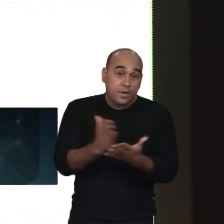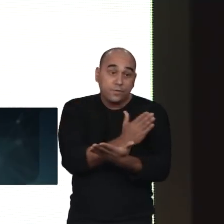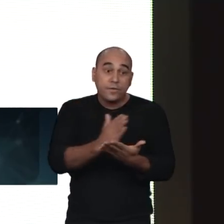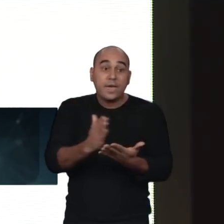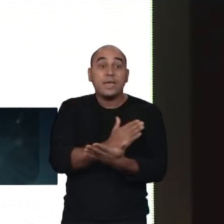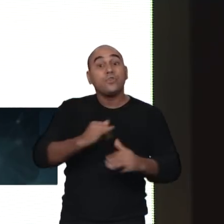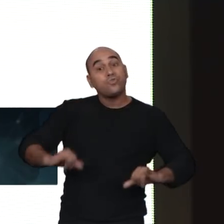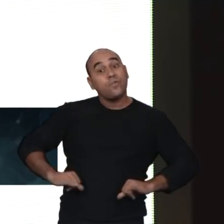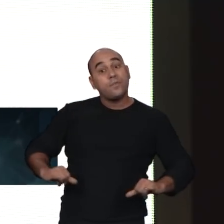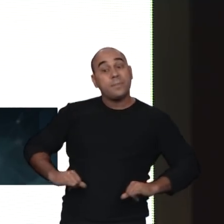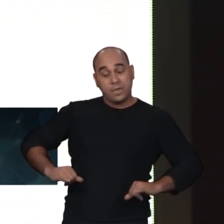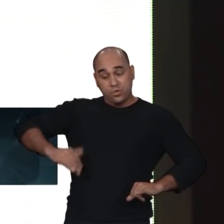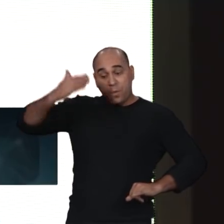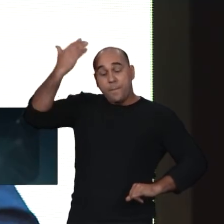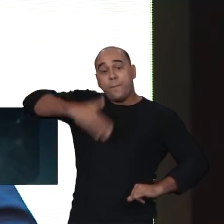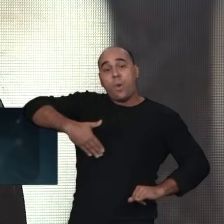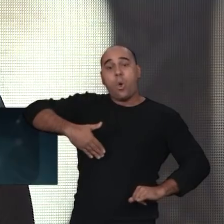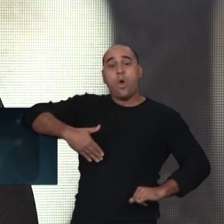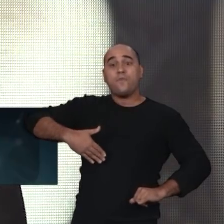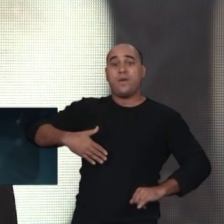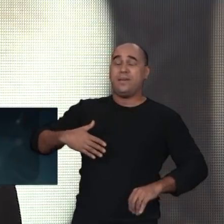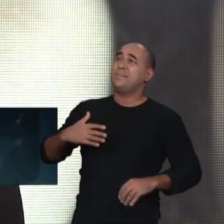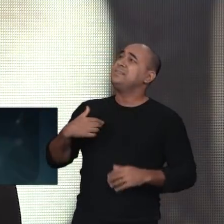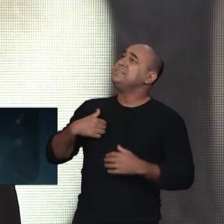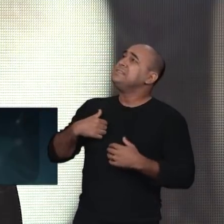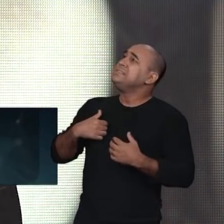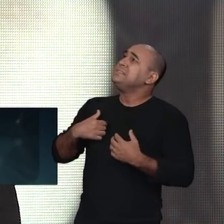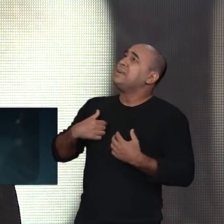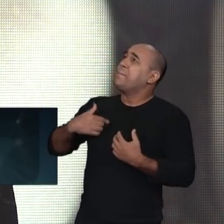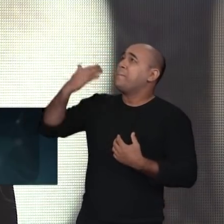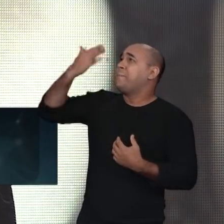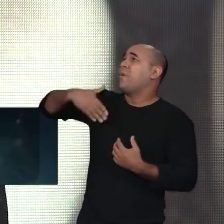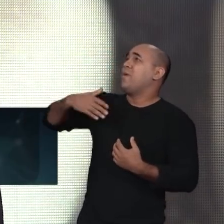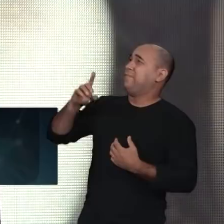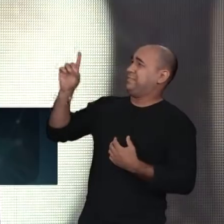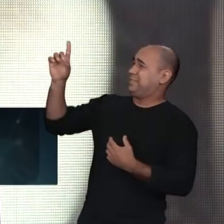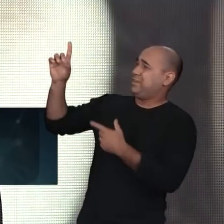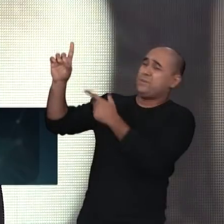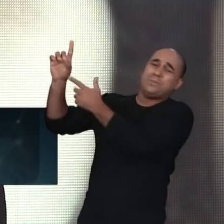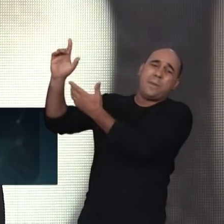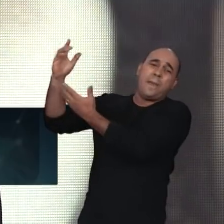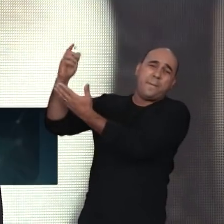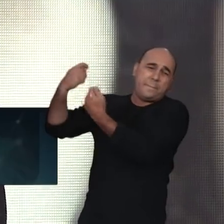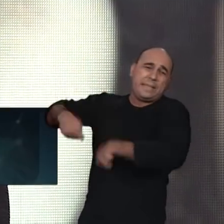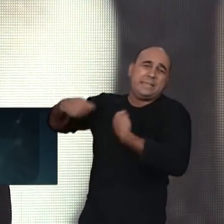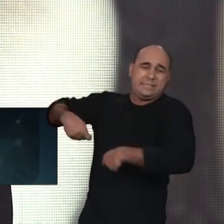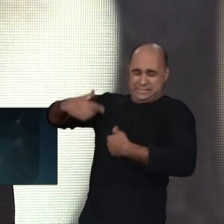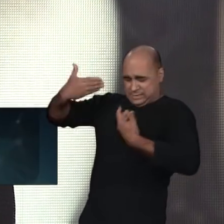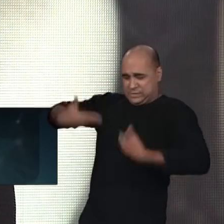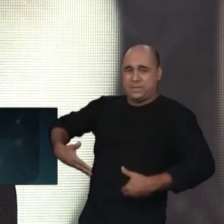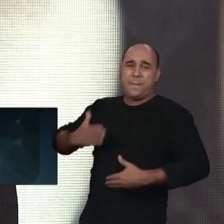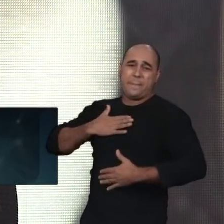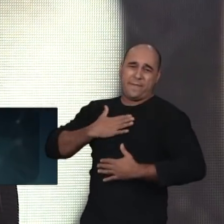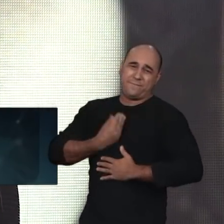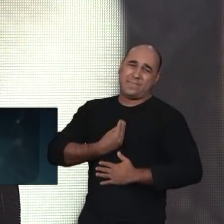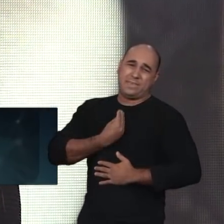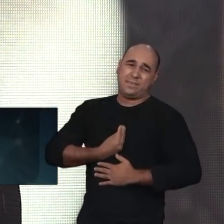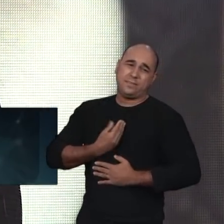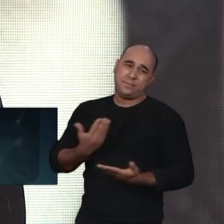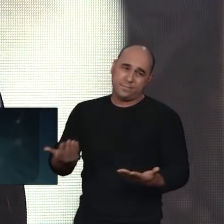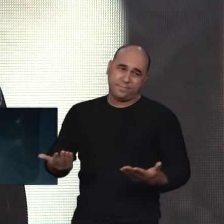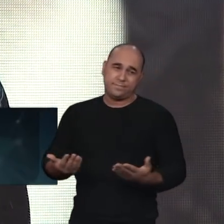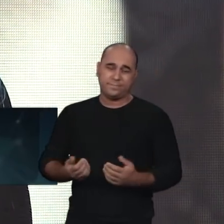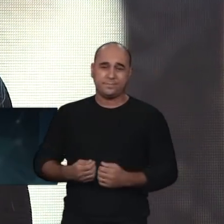infelizmente, surdo. Agora, você falou aí, explicou a origem, né, da palavra castigo. Você já sentiu que